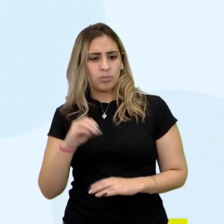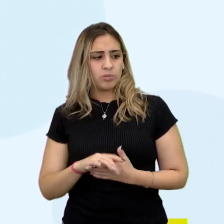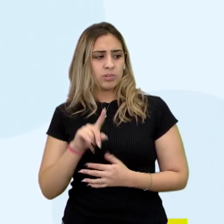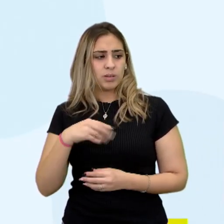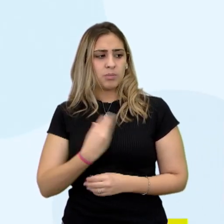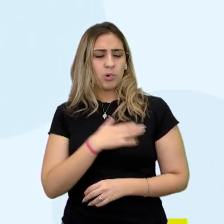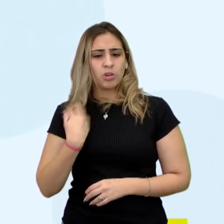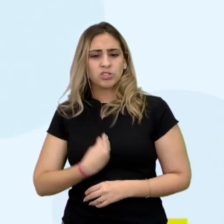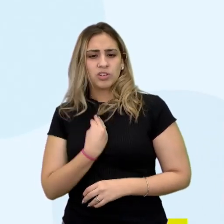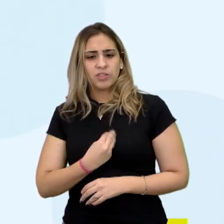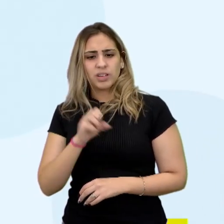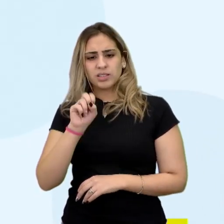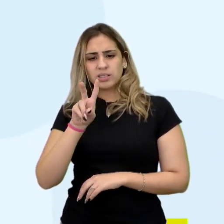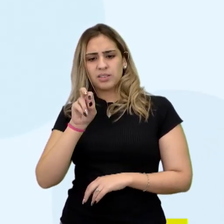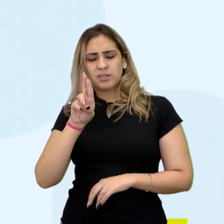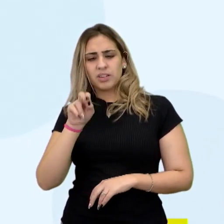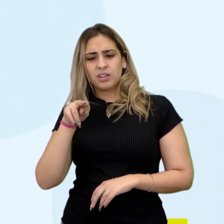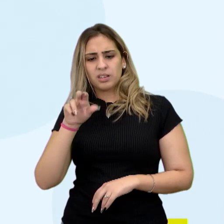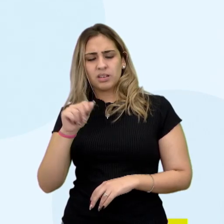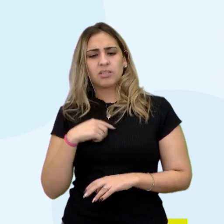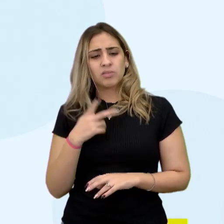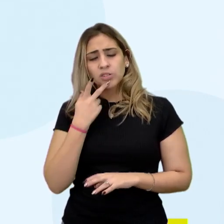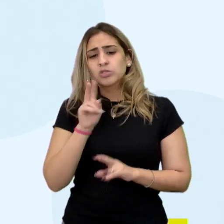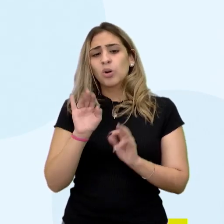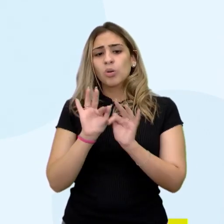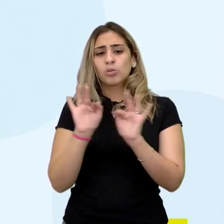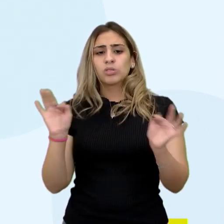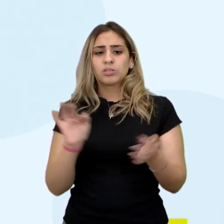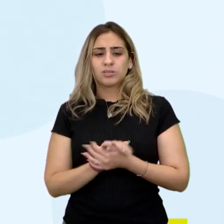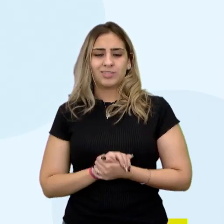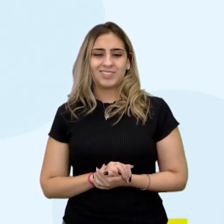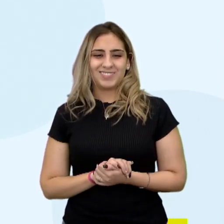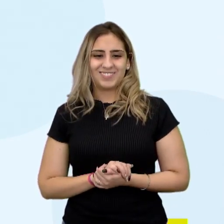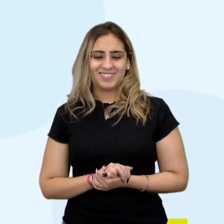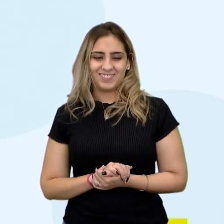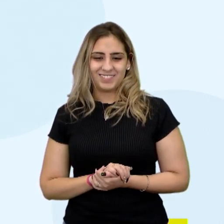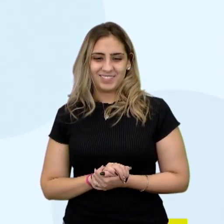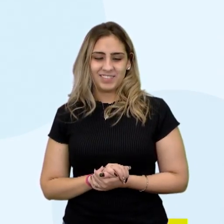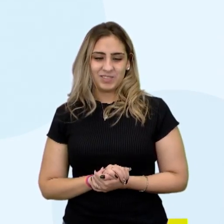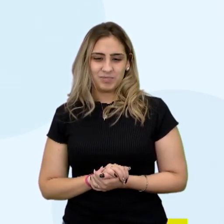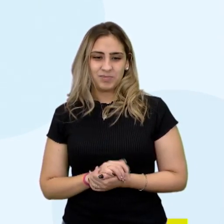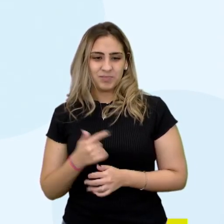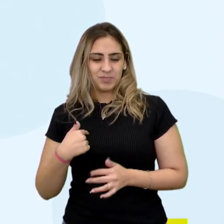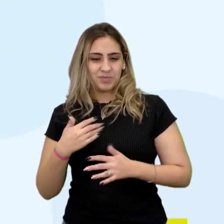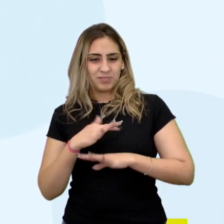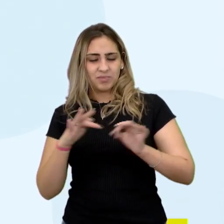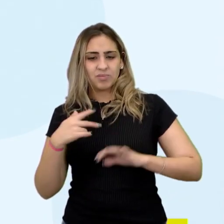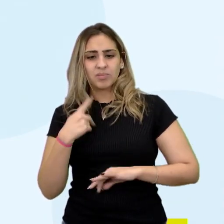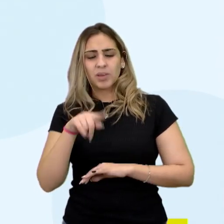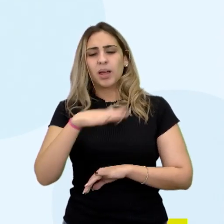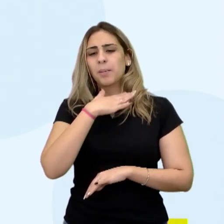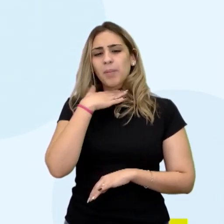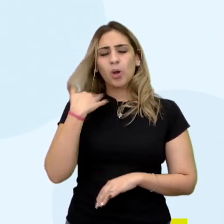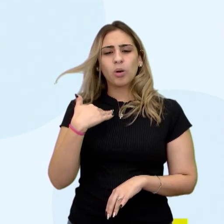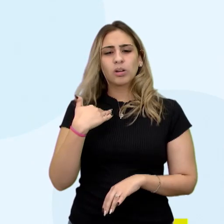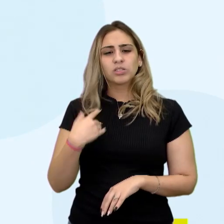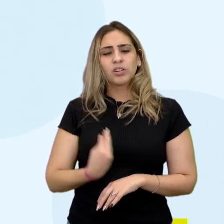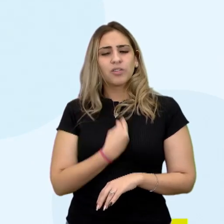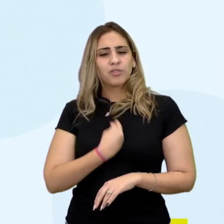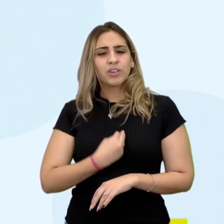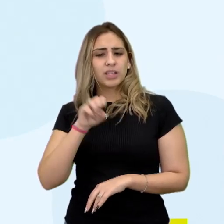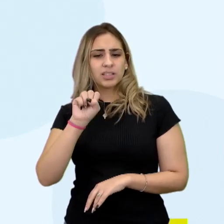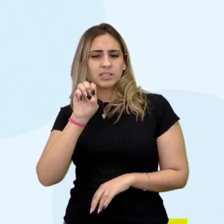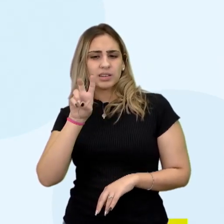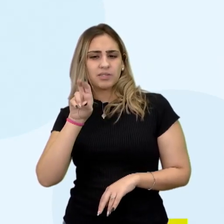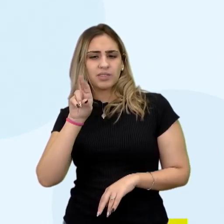e Vida Severina. De novo, o título. Estou só no título por enquanto. Sim. E se alterássemos para Morte e Vida Severina,